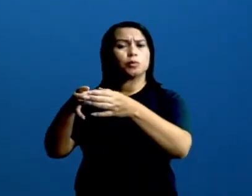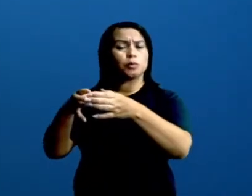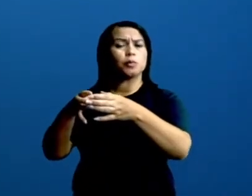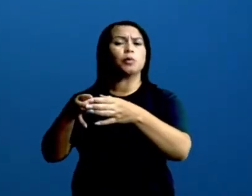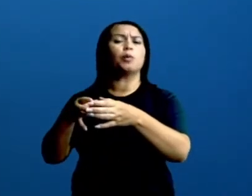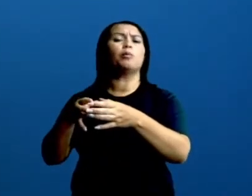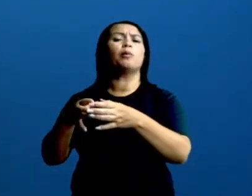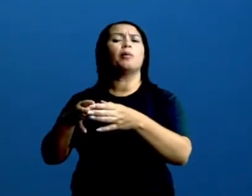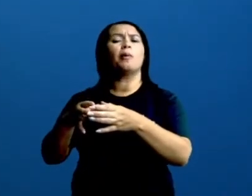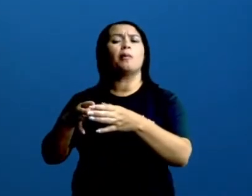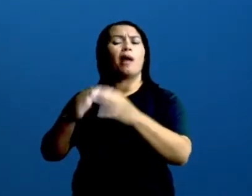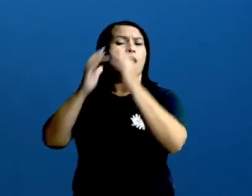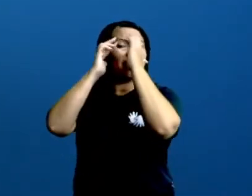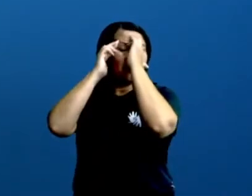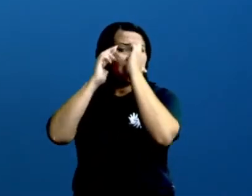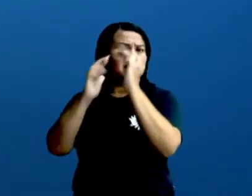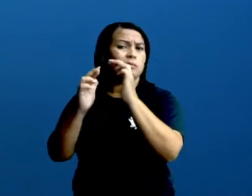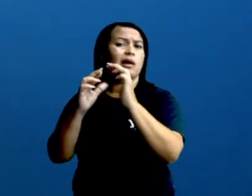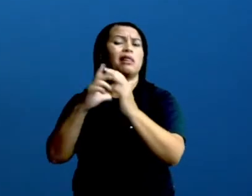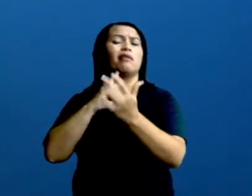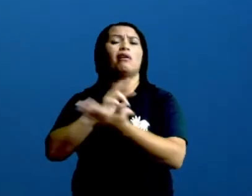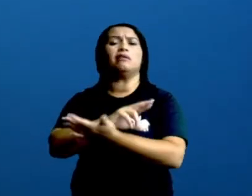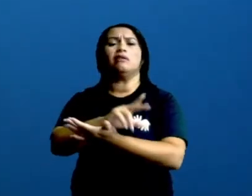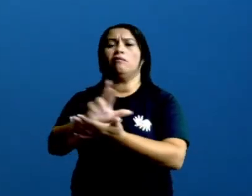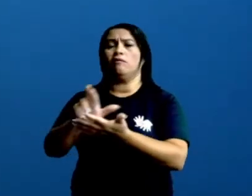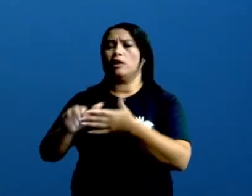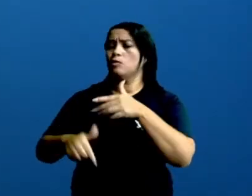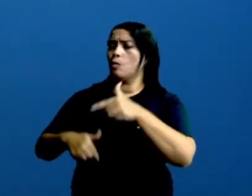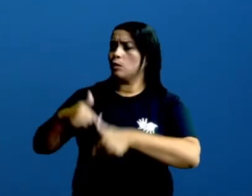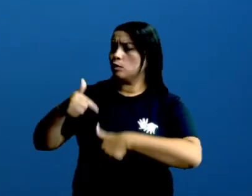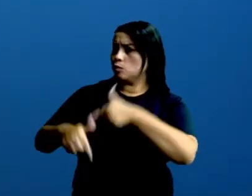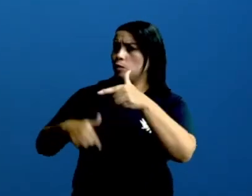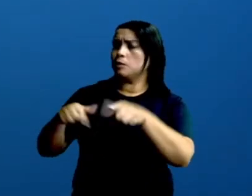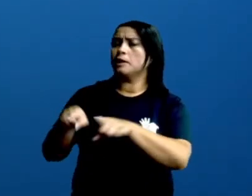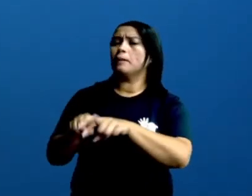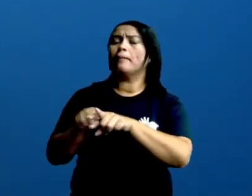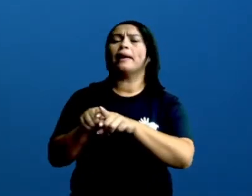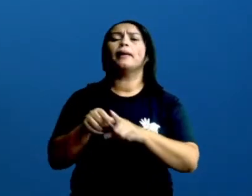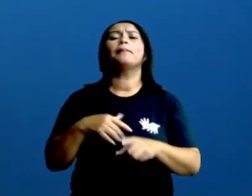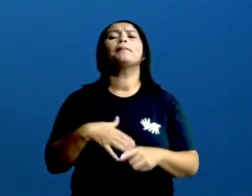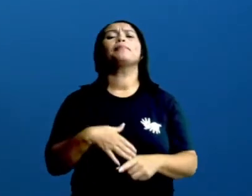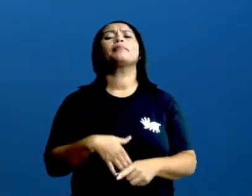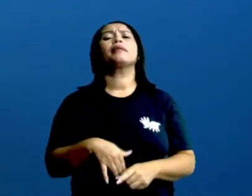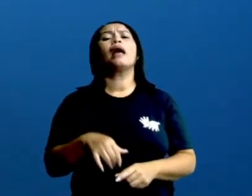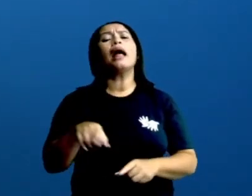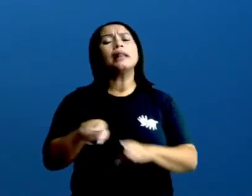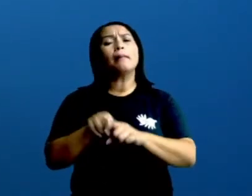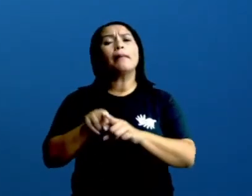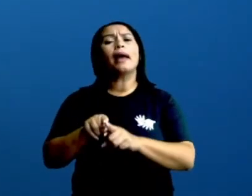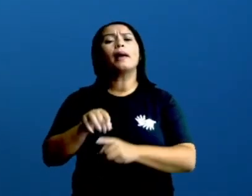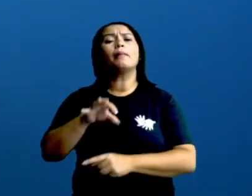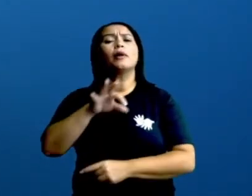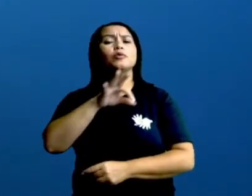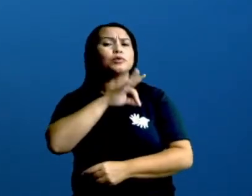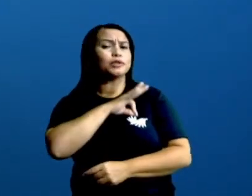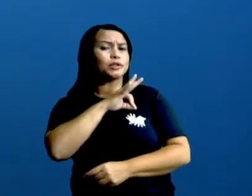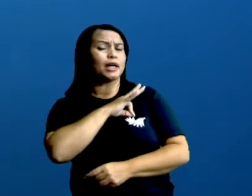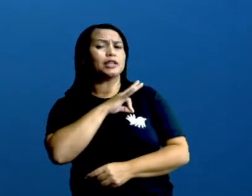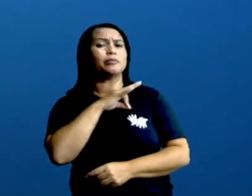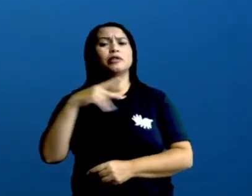para serem mais respeitadas e em várias outras lutas que ela tinha, inclusive também pelos policiais, pelas PMs,